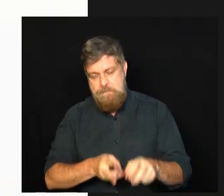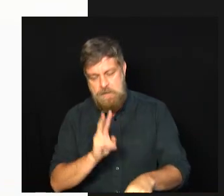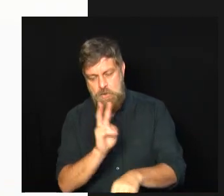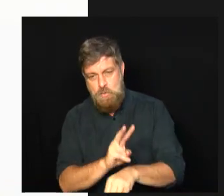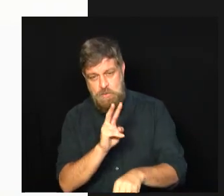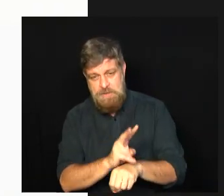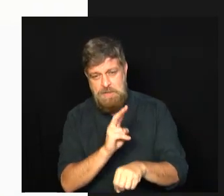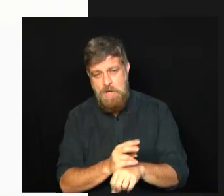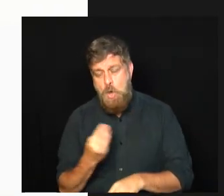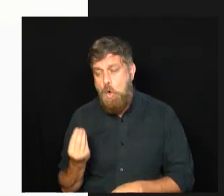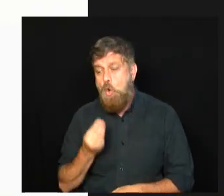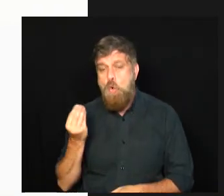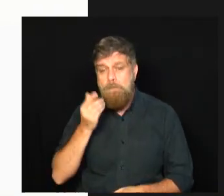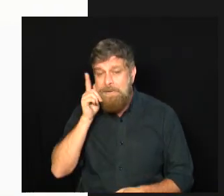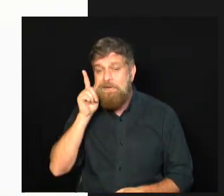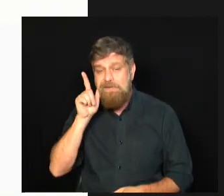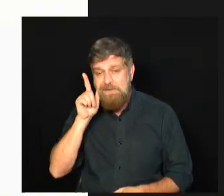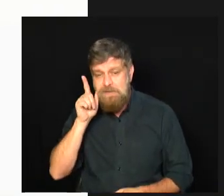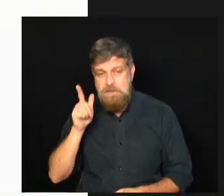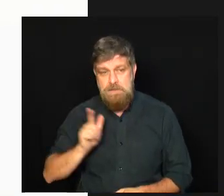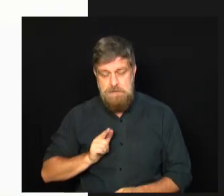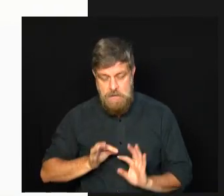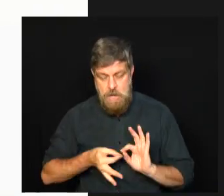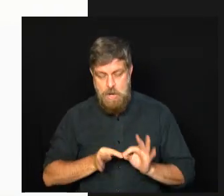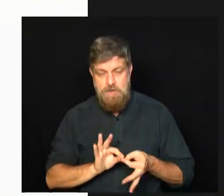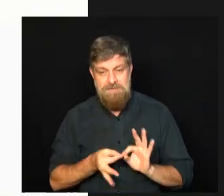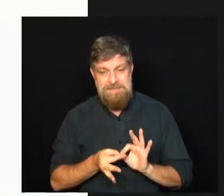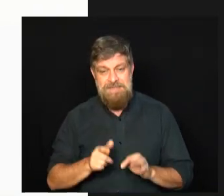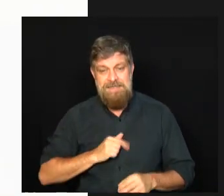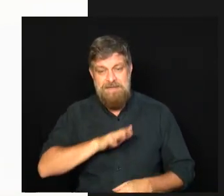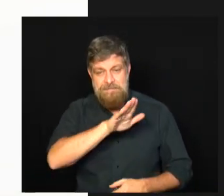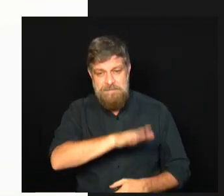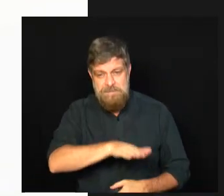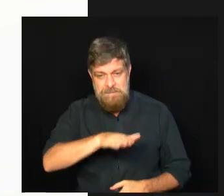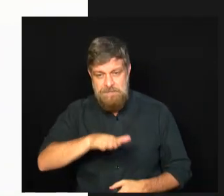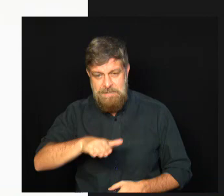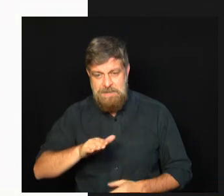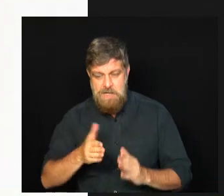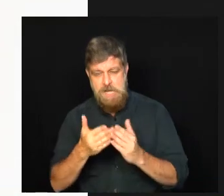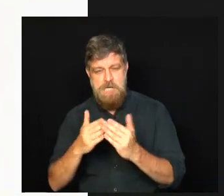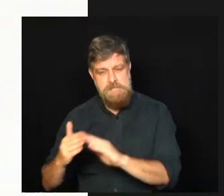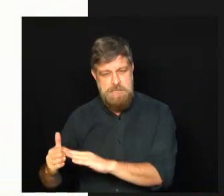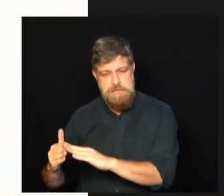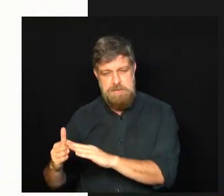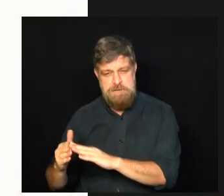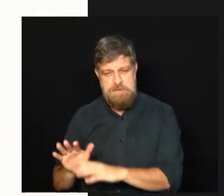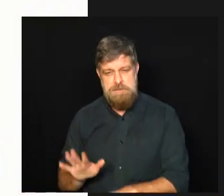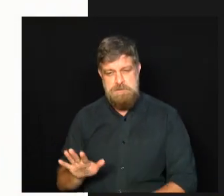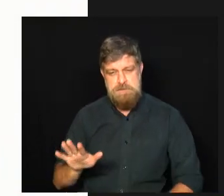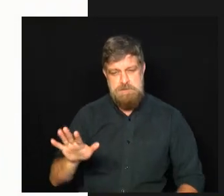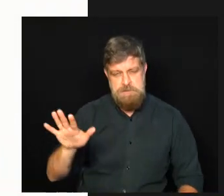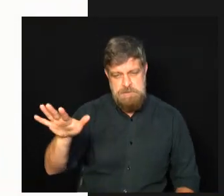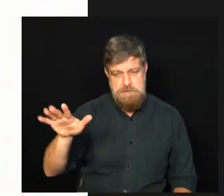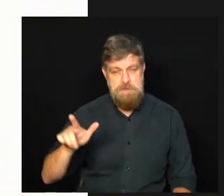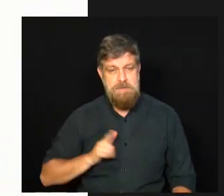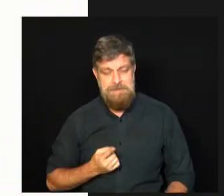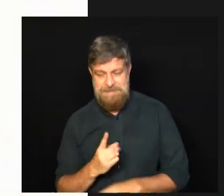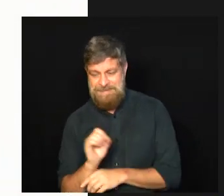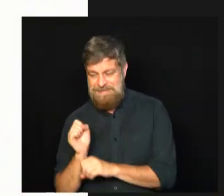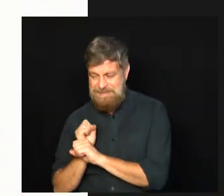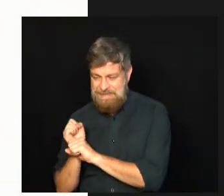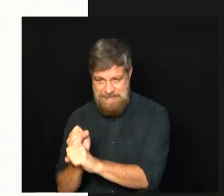Como é que eu consegui fazer essa oficina com crianças da periferia de Campinas durante 10